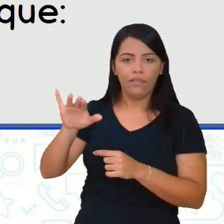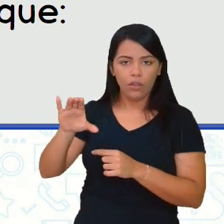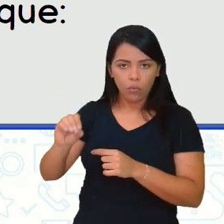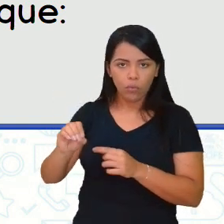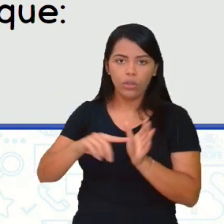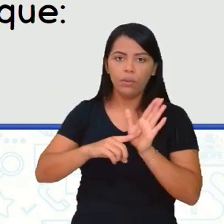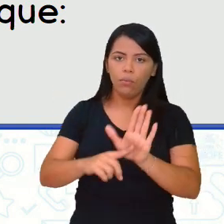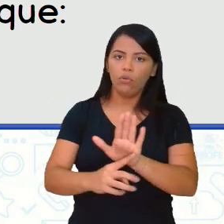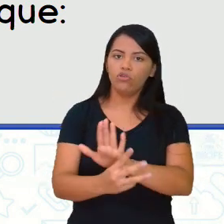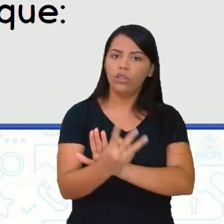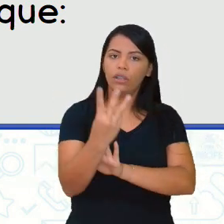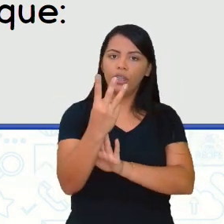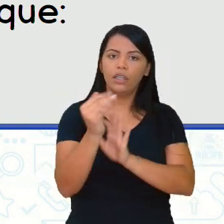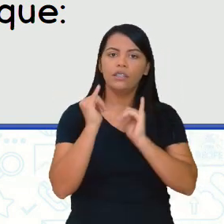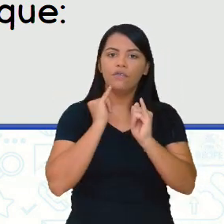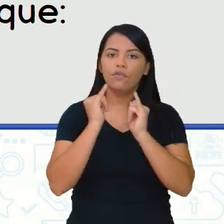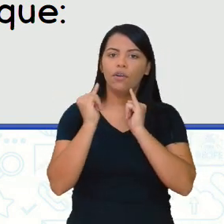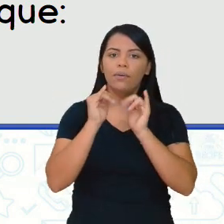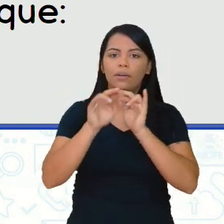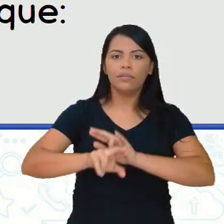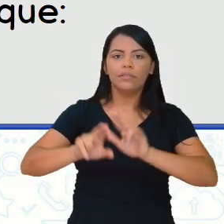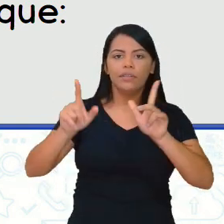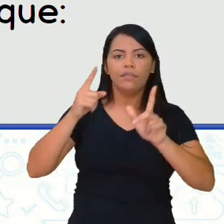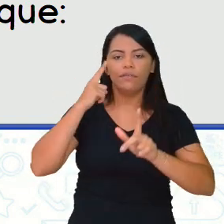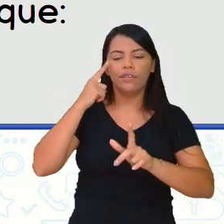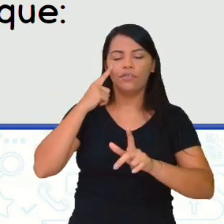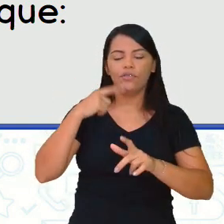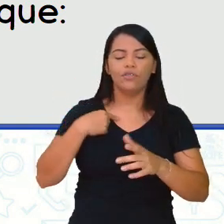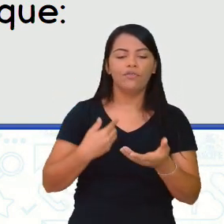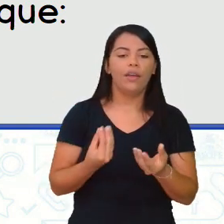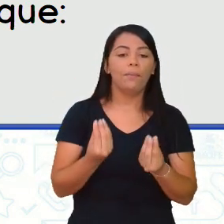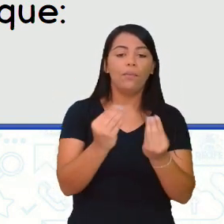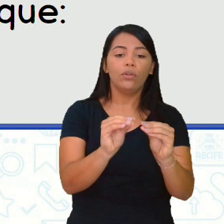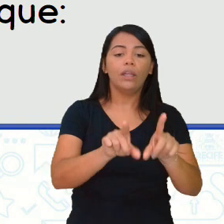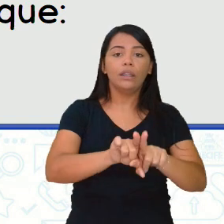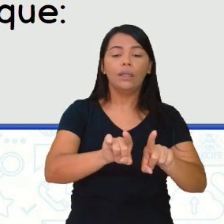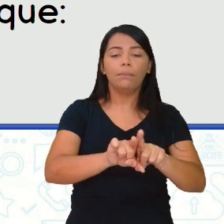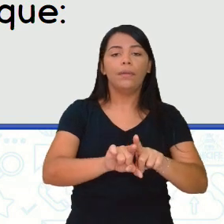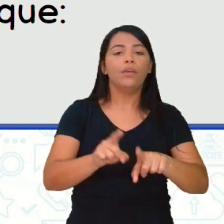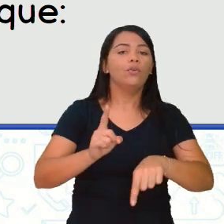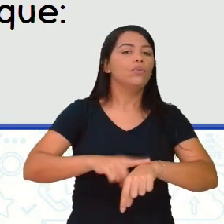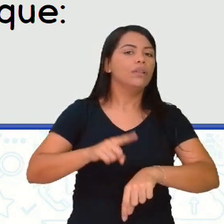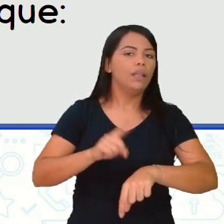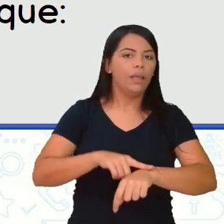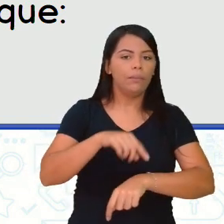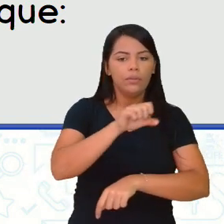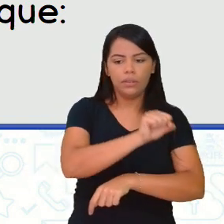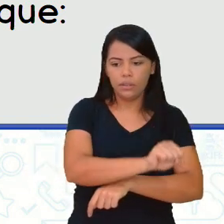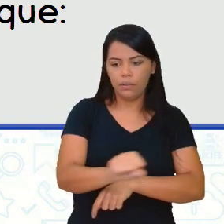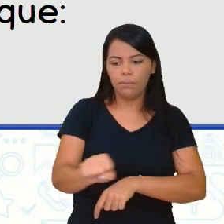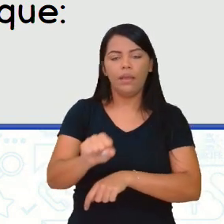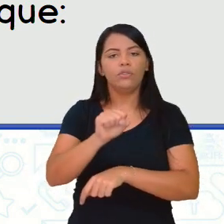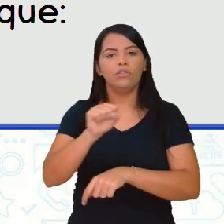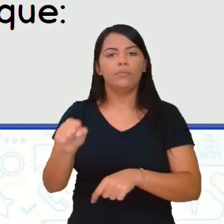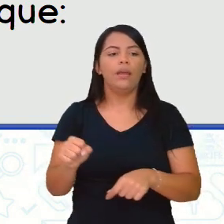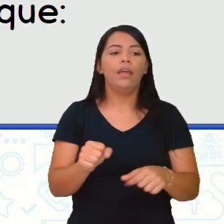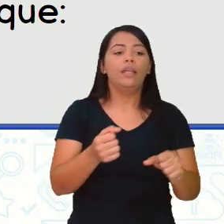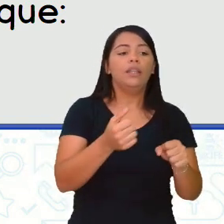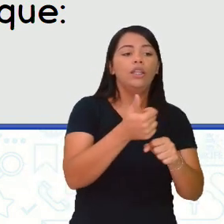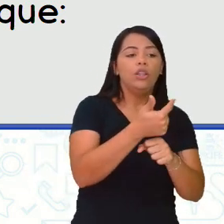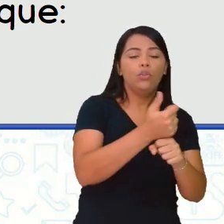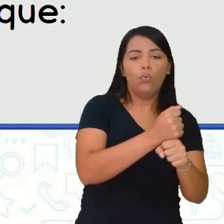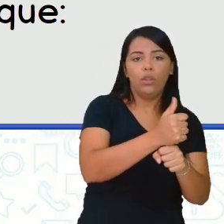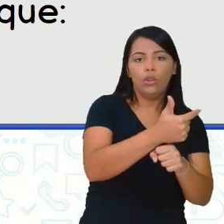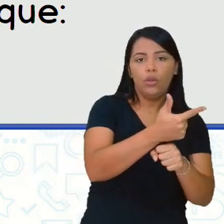diferentes. Aí ele acrescenta o tempo por semestre, dos anos de 2007